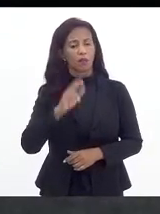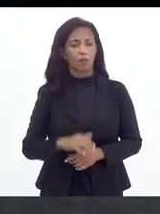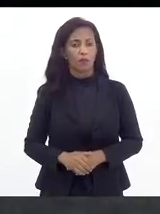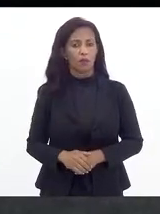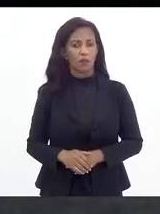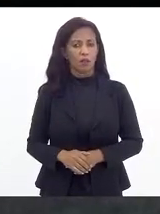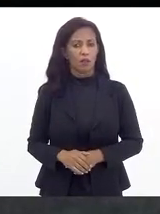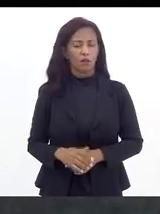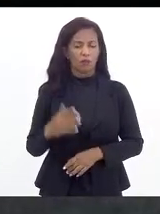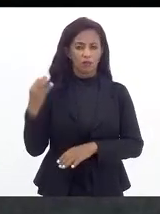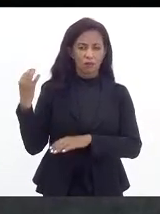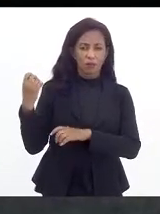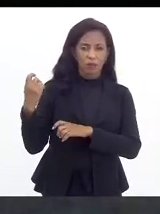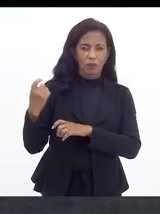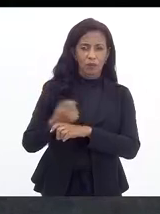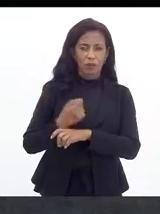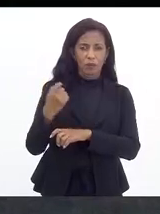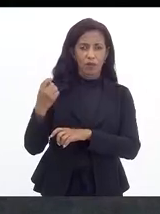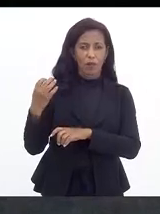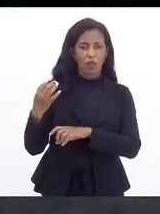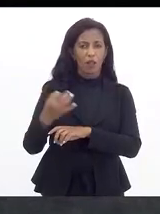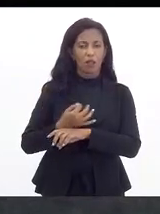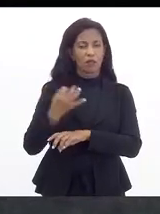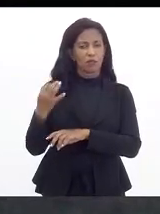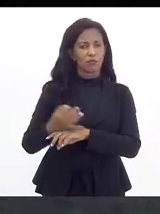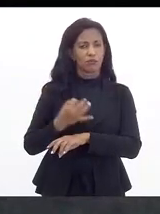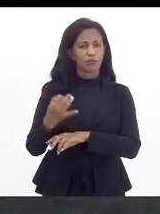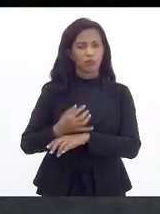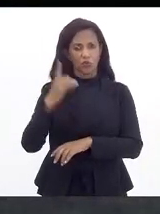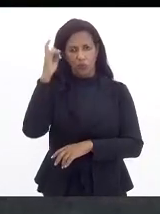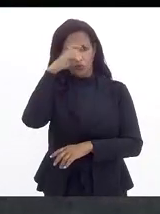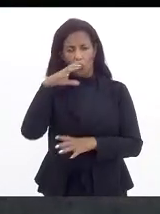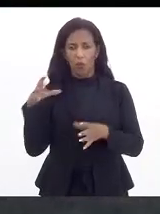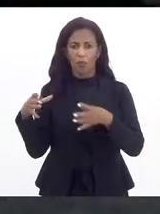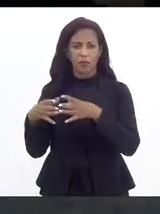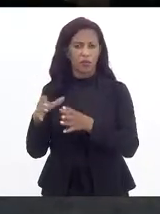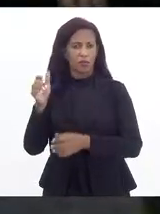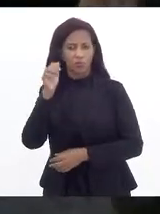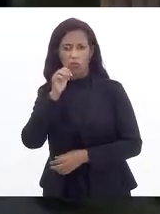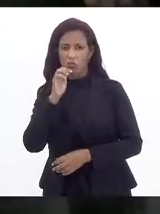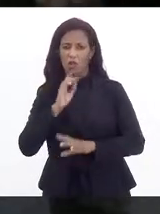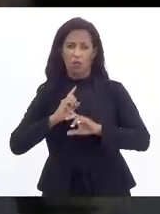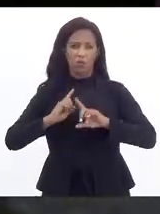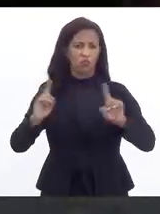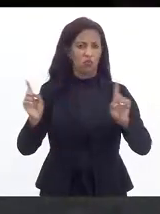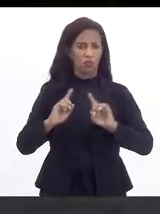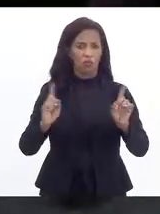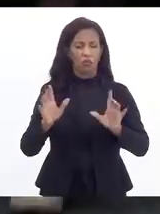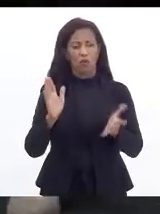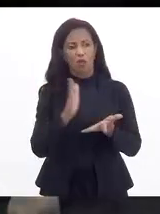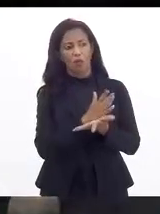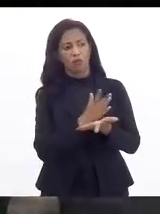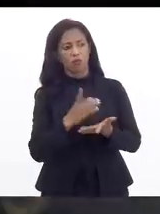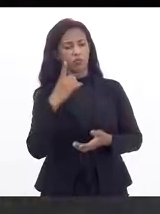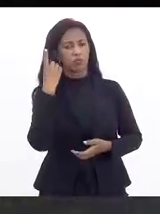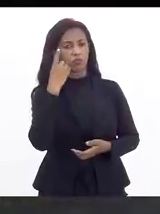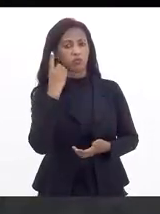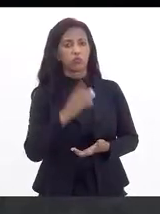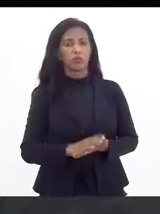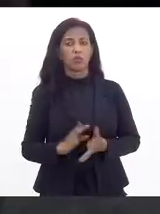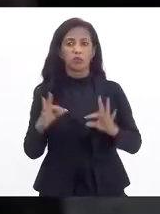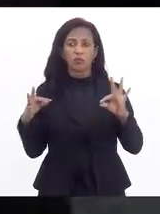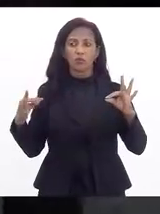luta constante, que não é da Comissão de Mulheres, nem é de alguns deputados. São